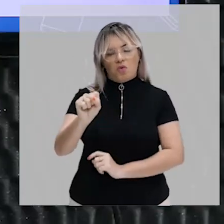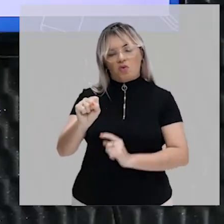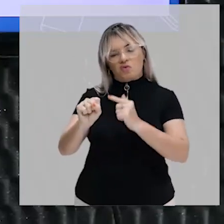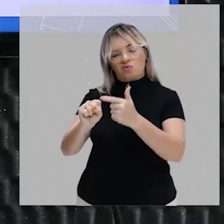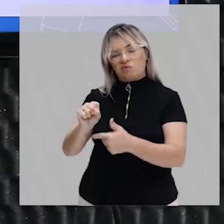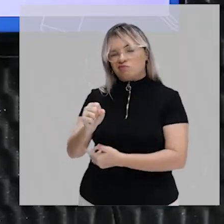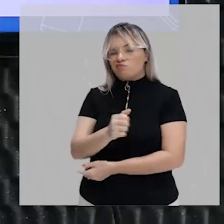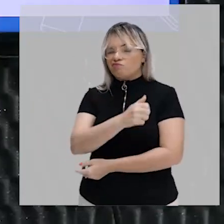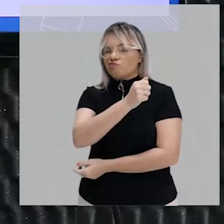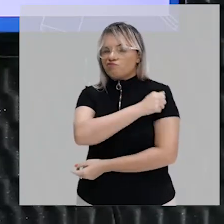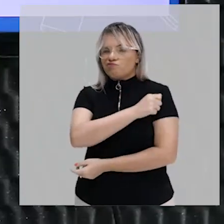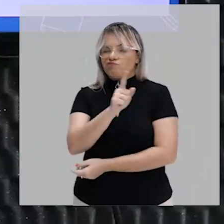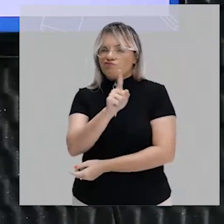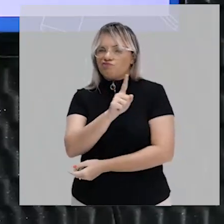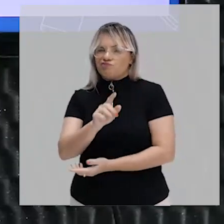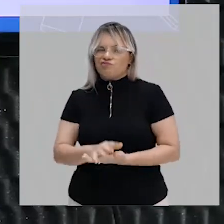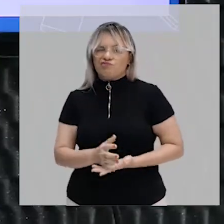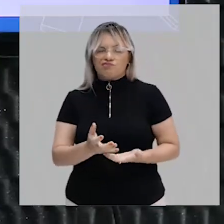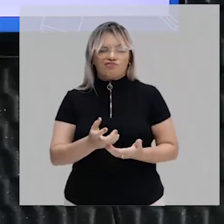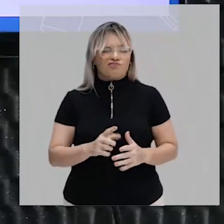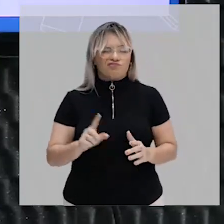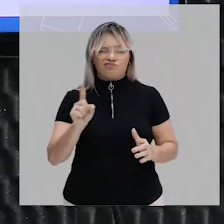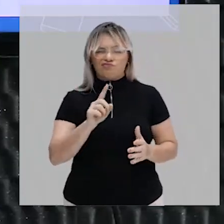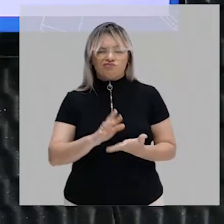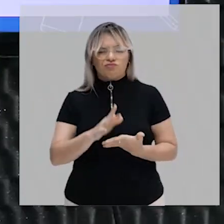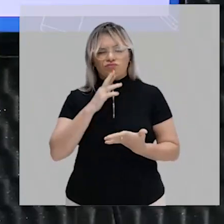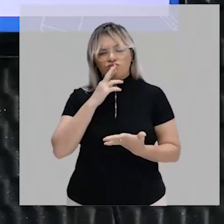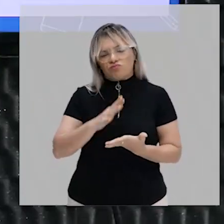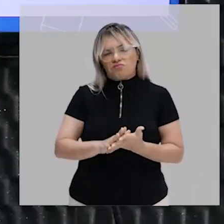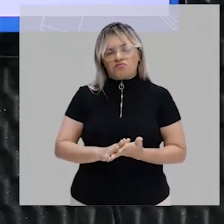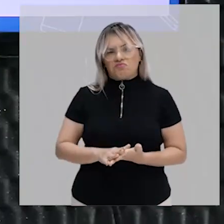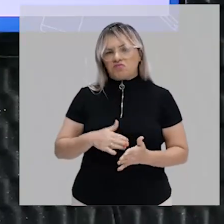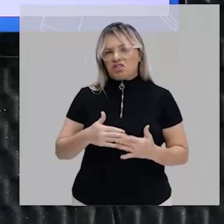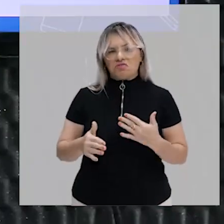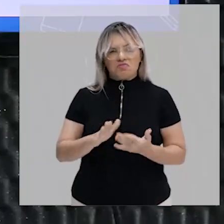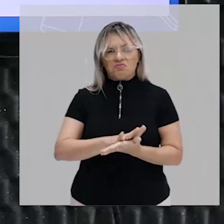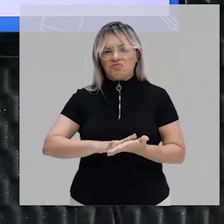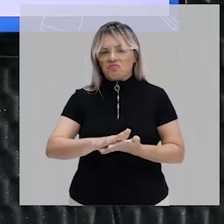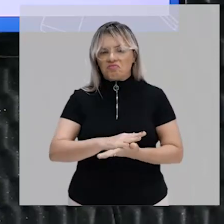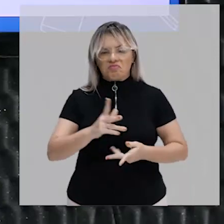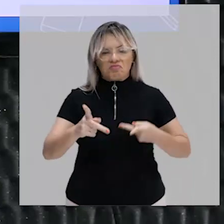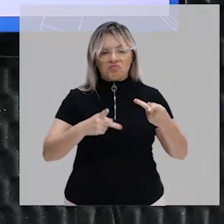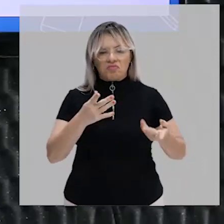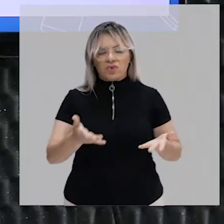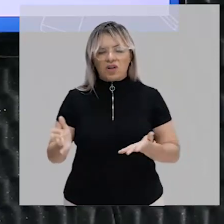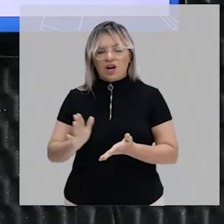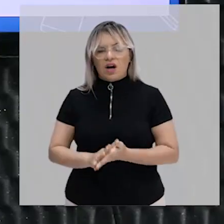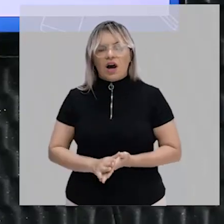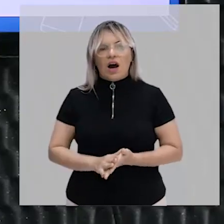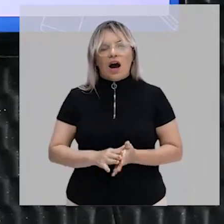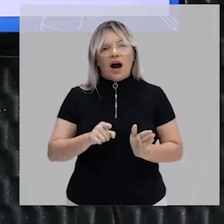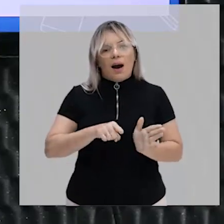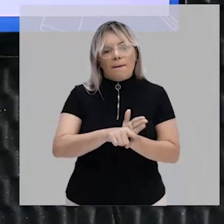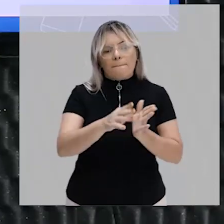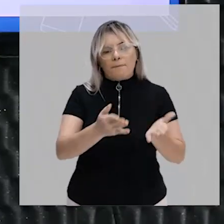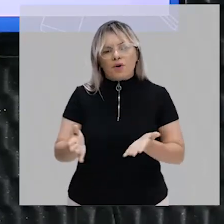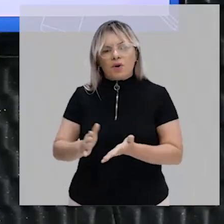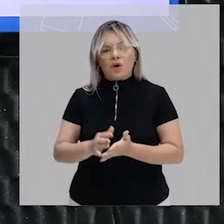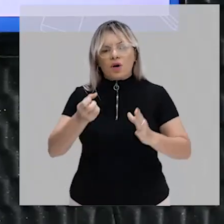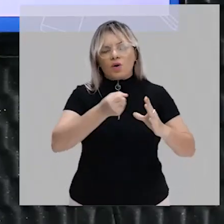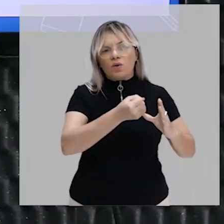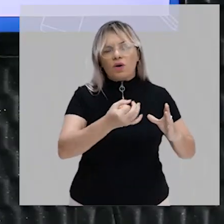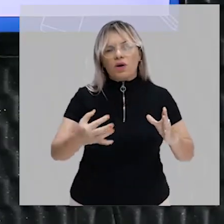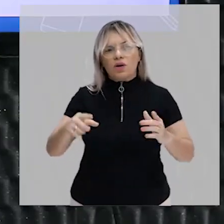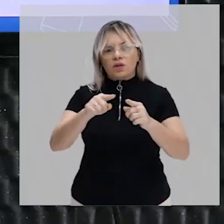responderam. Nem de arte, nem de matemática, não falaram nada. E aí, a pergunta quer saber de nós quantos alunos tem